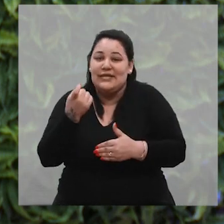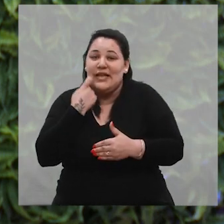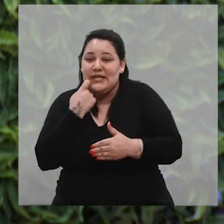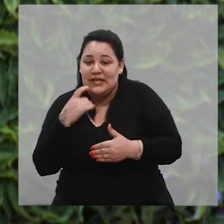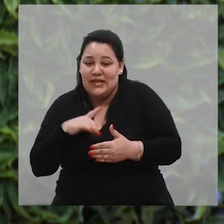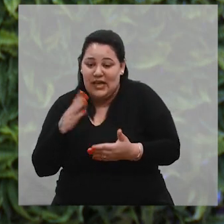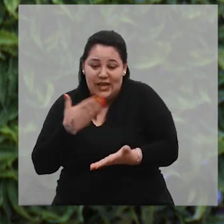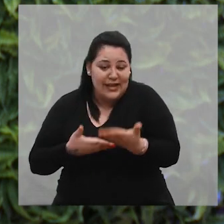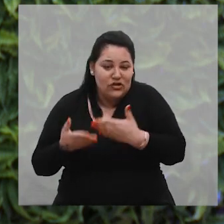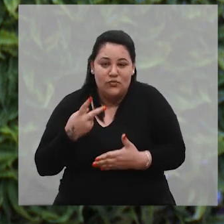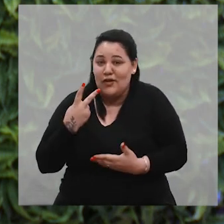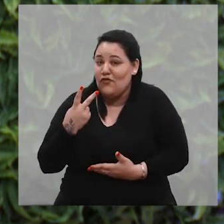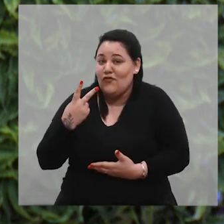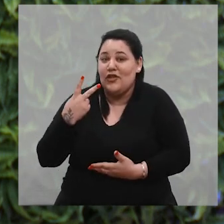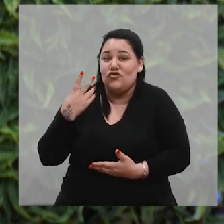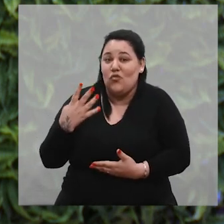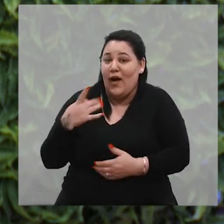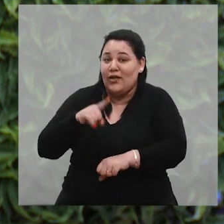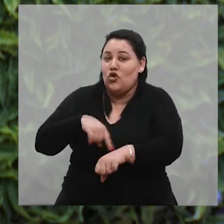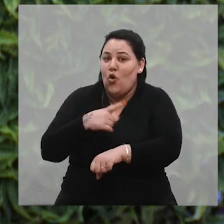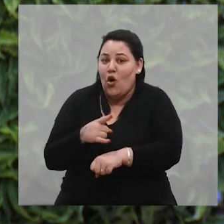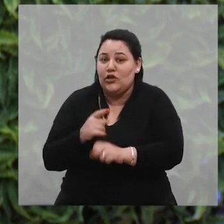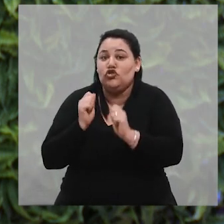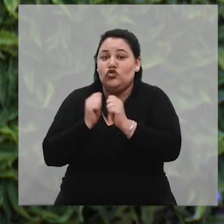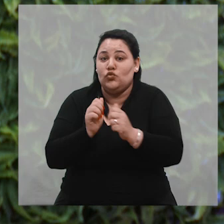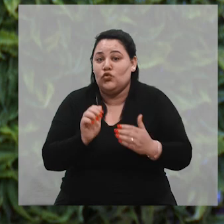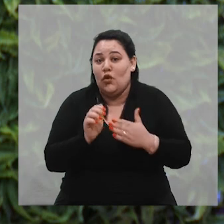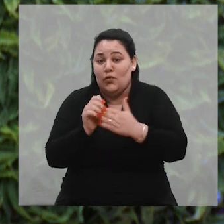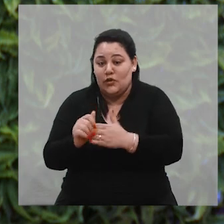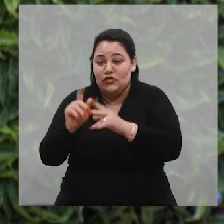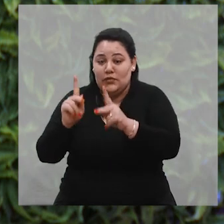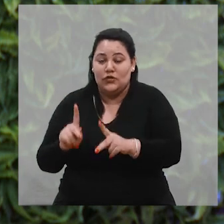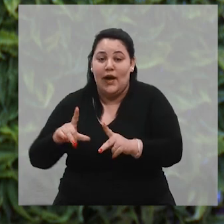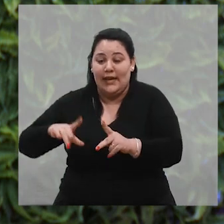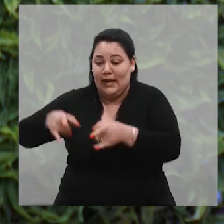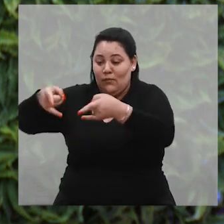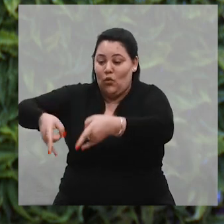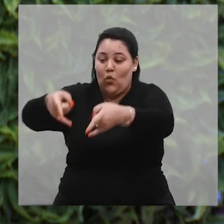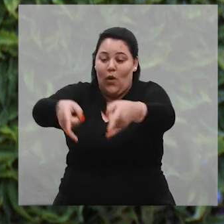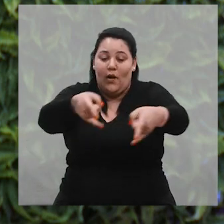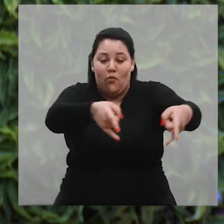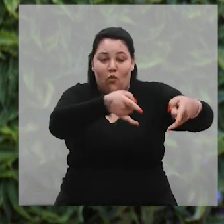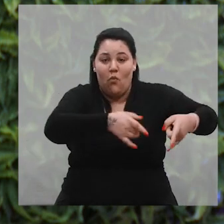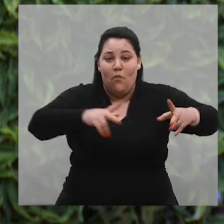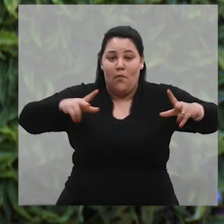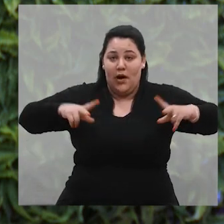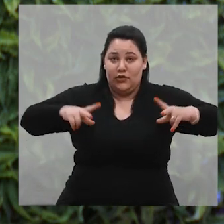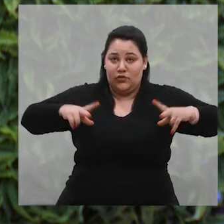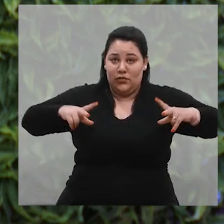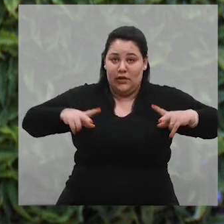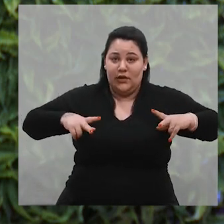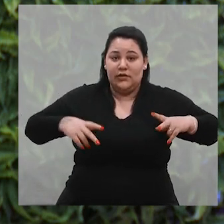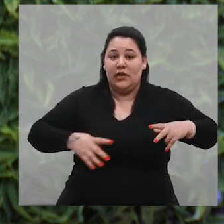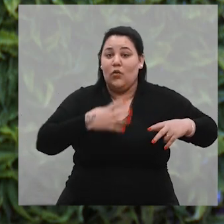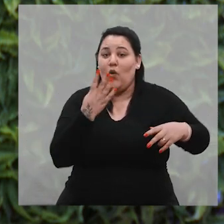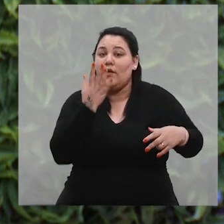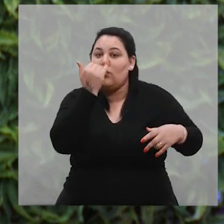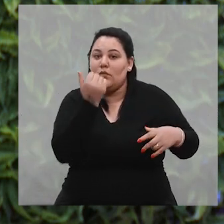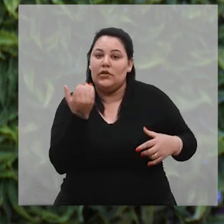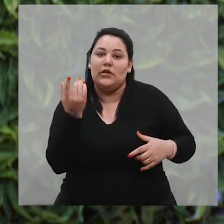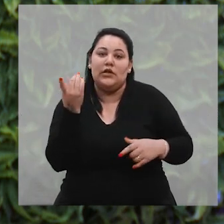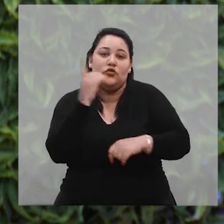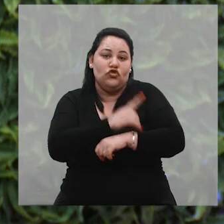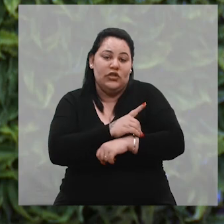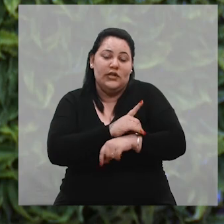com atendimento 24 horas, né? Com o acompanhante juntos. Então, são quartos individuais, ele recebe 4